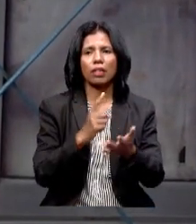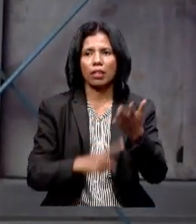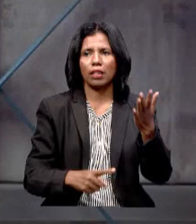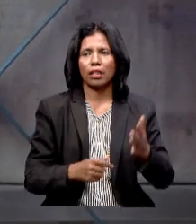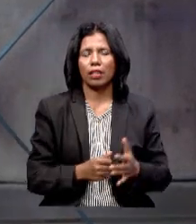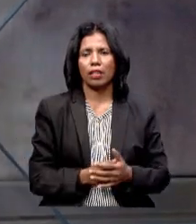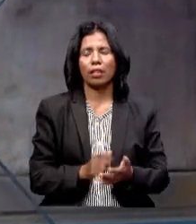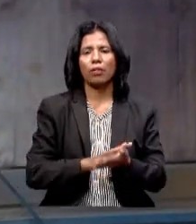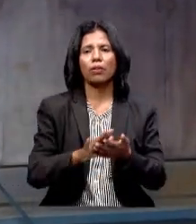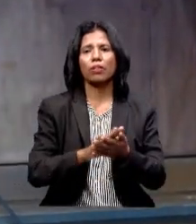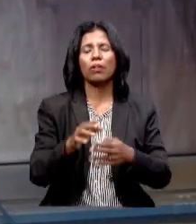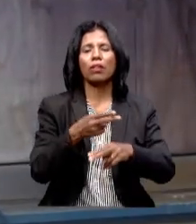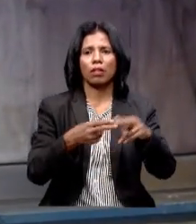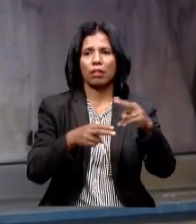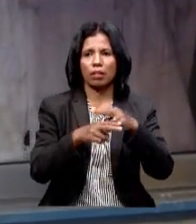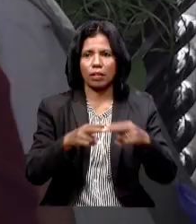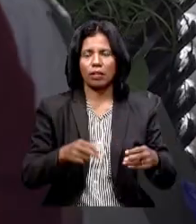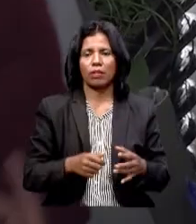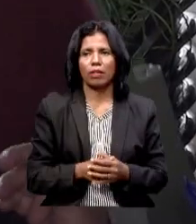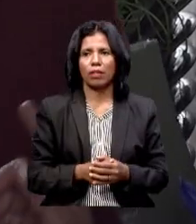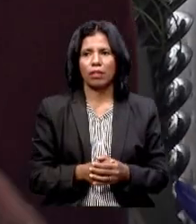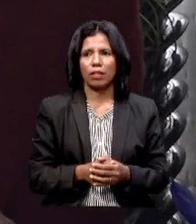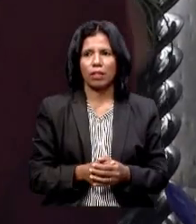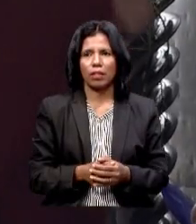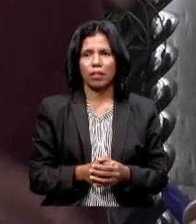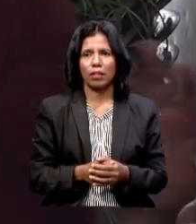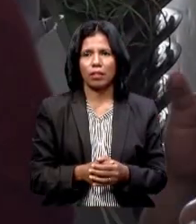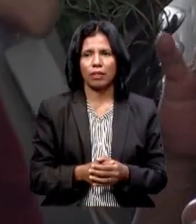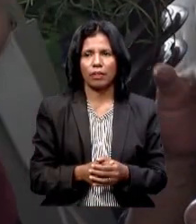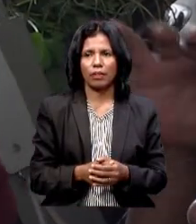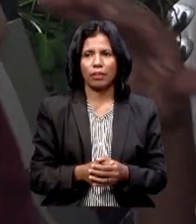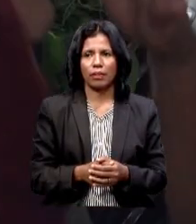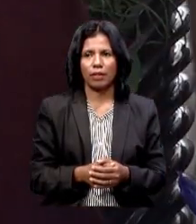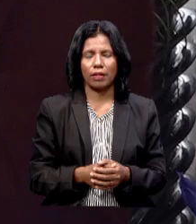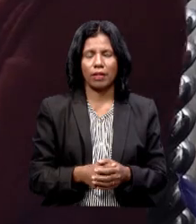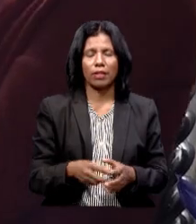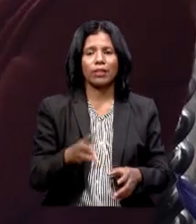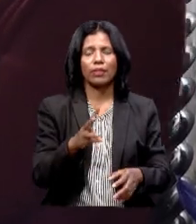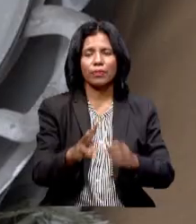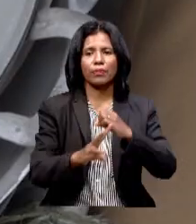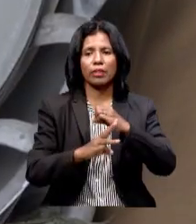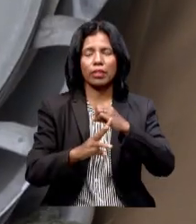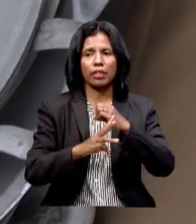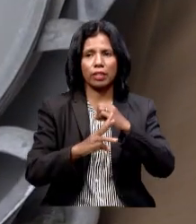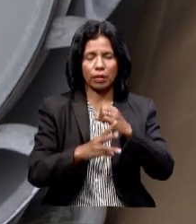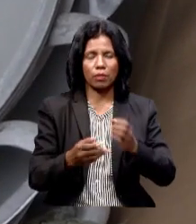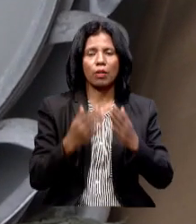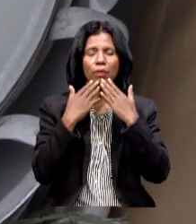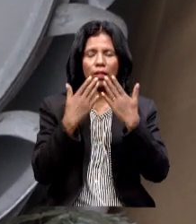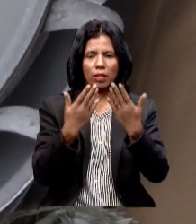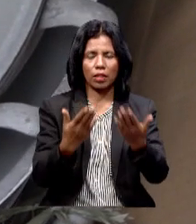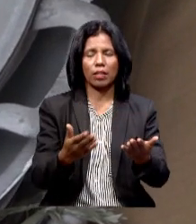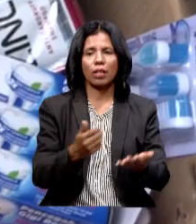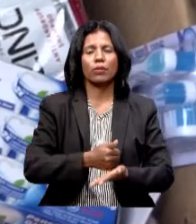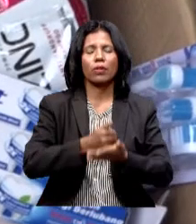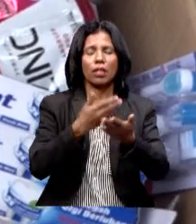Cosa o Lima de Tabo? Cosa o Lima de? Ah, Cosa o Lima em Vítima incêndio, Ciro agradece ao líder carismático, nebe apoio ona sasang ne